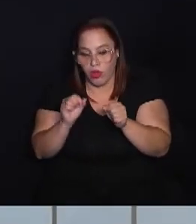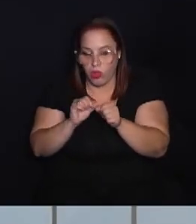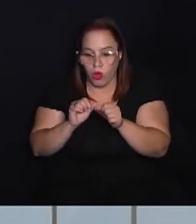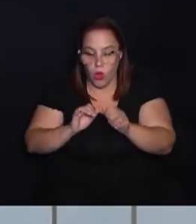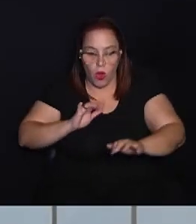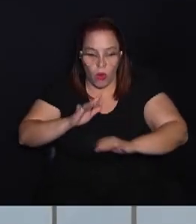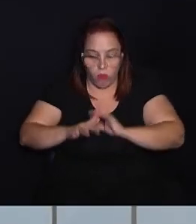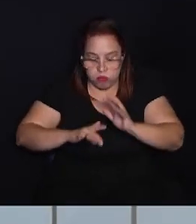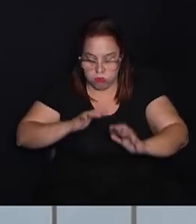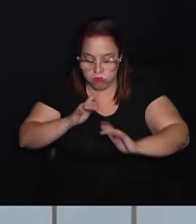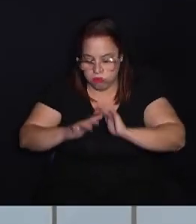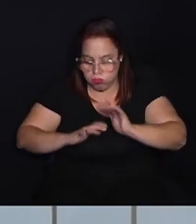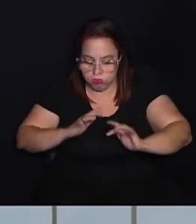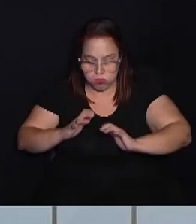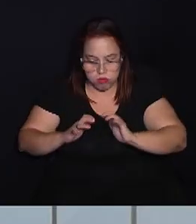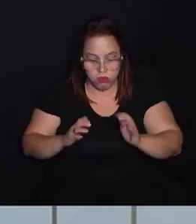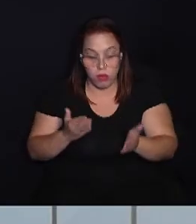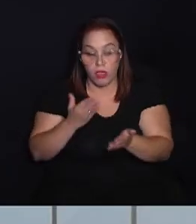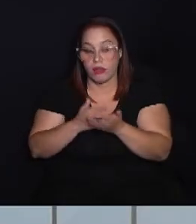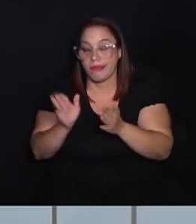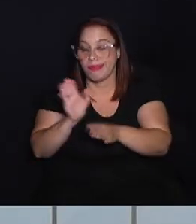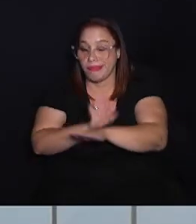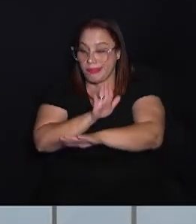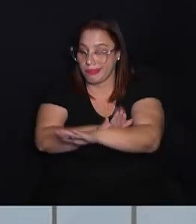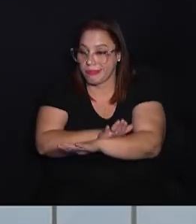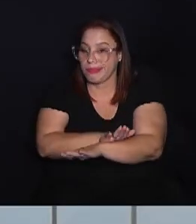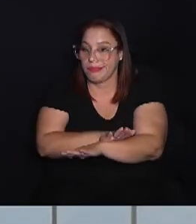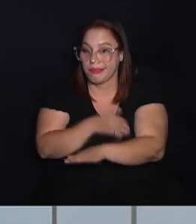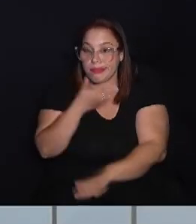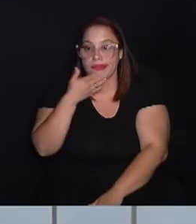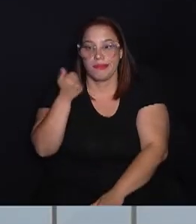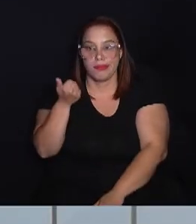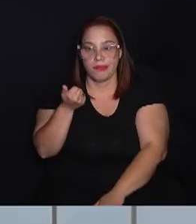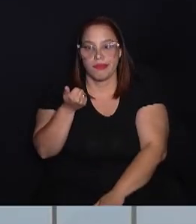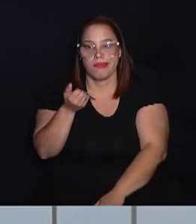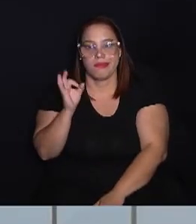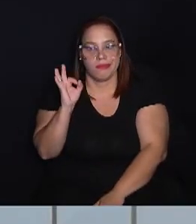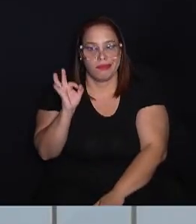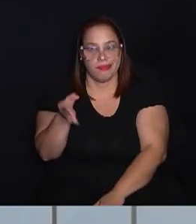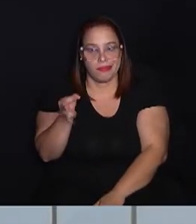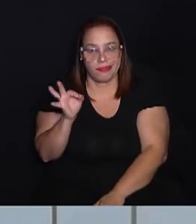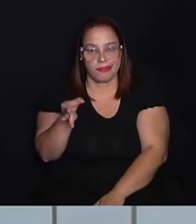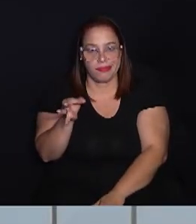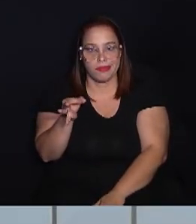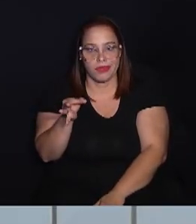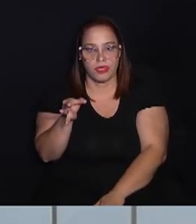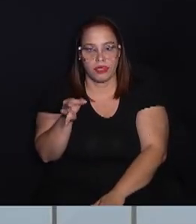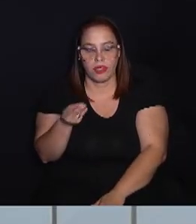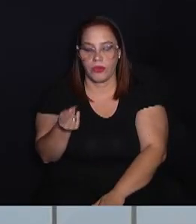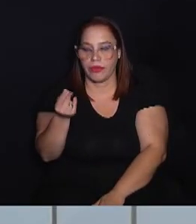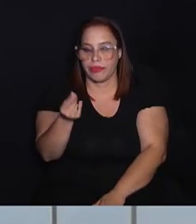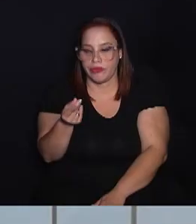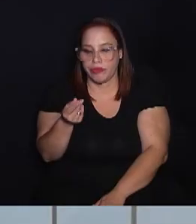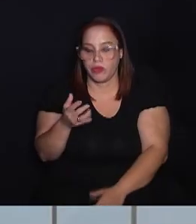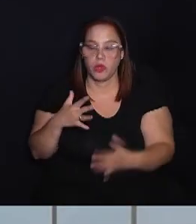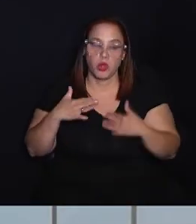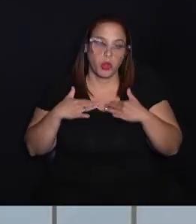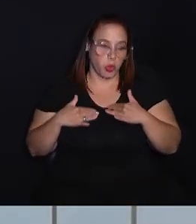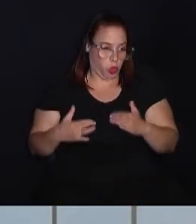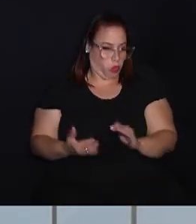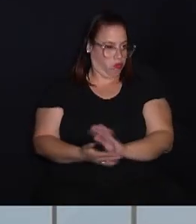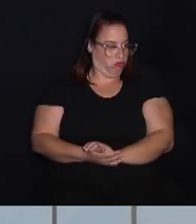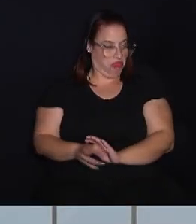muito frio. É como preparar a cidade para isso. Nós temos que intensificar, por exemplo, o plantio de árvores. Eu tenho um projeto nessa área